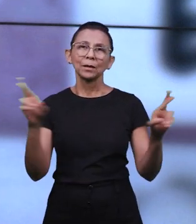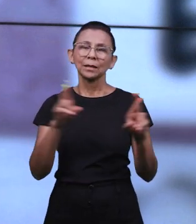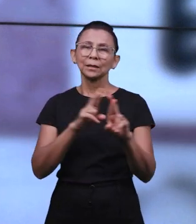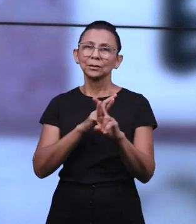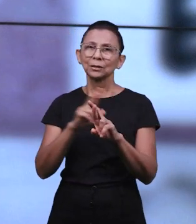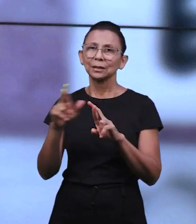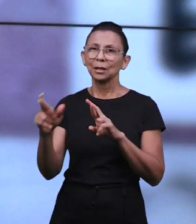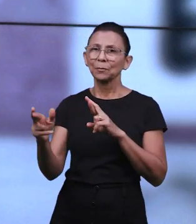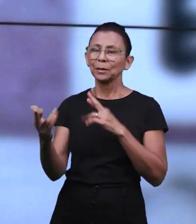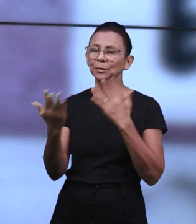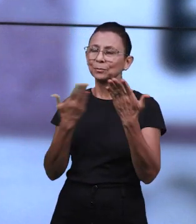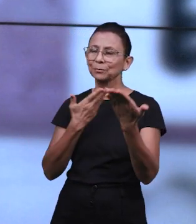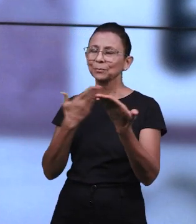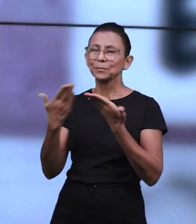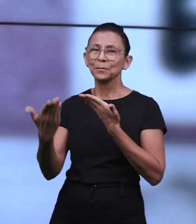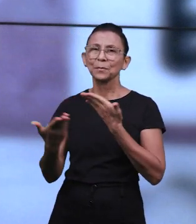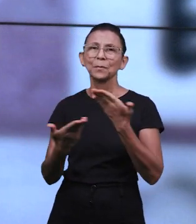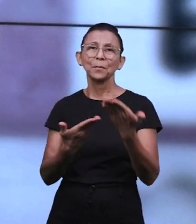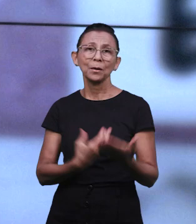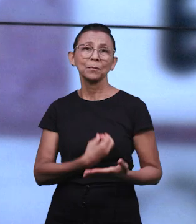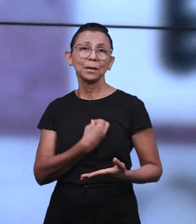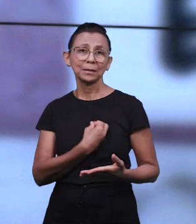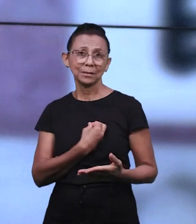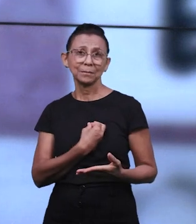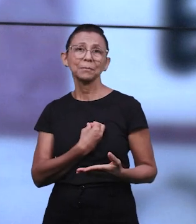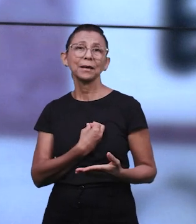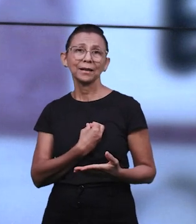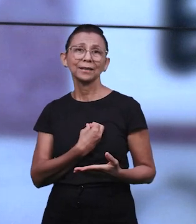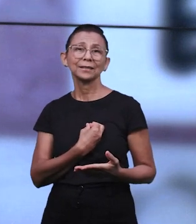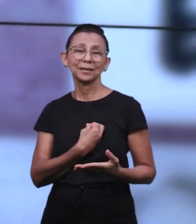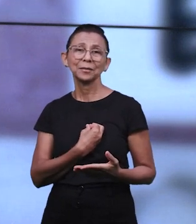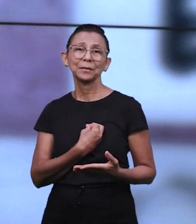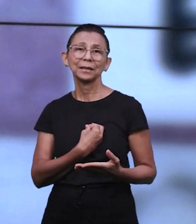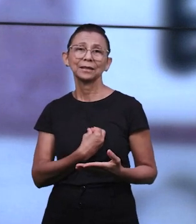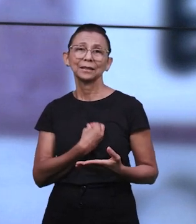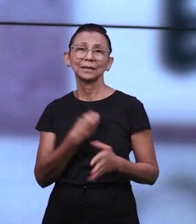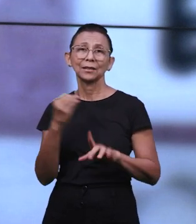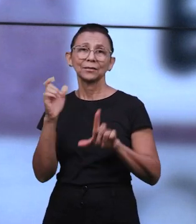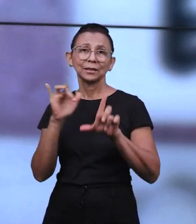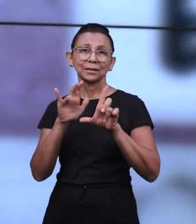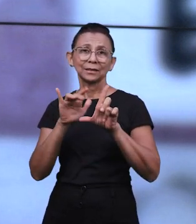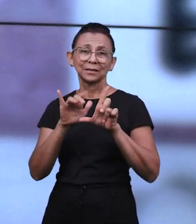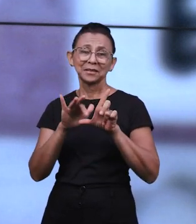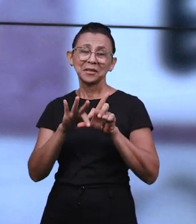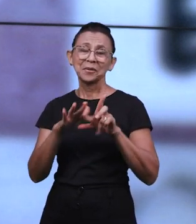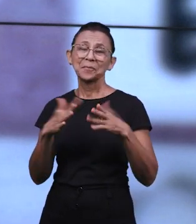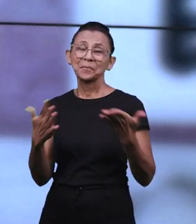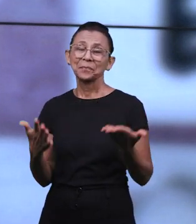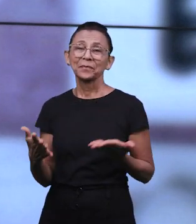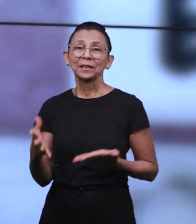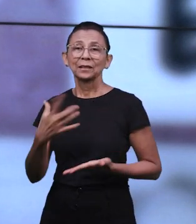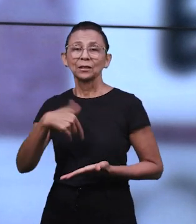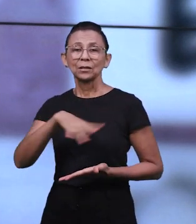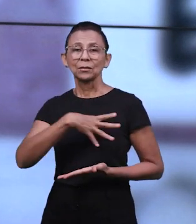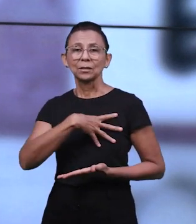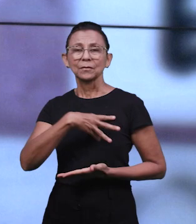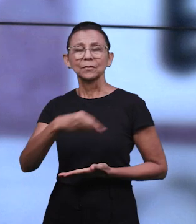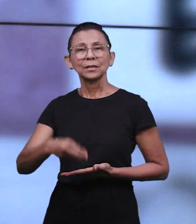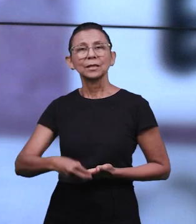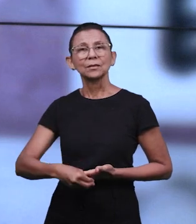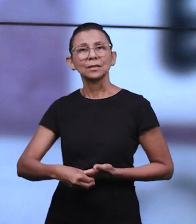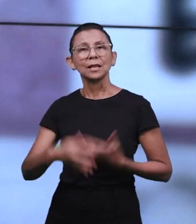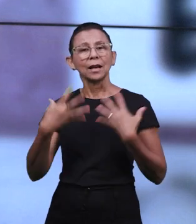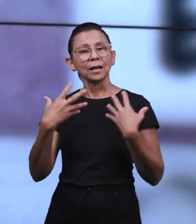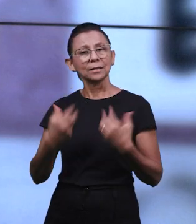mesmo participar da vida online. É nessa relação conosco que os nossos filhos se apropriam dos valores que ensinamos, da